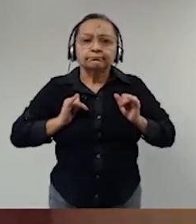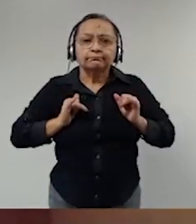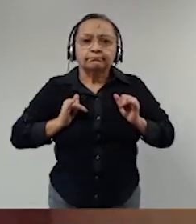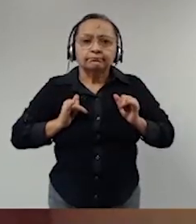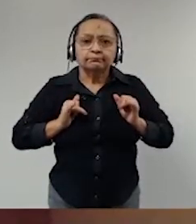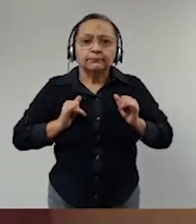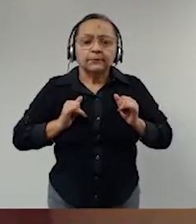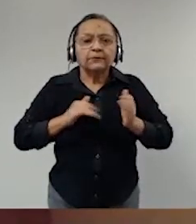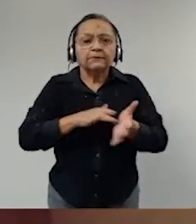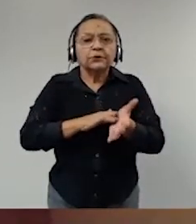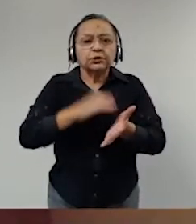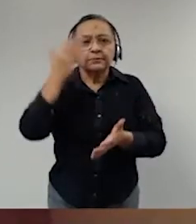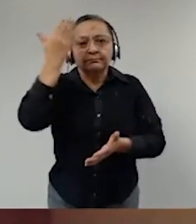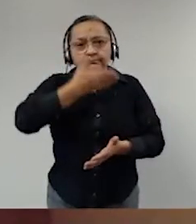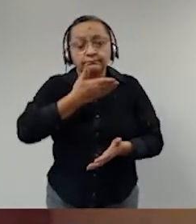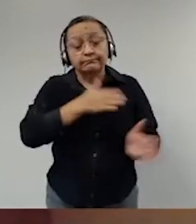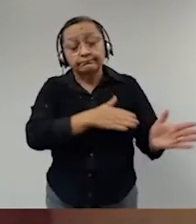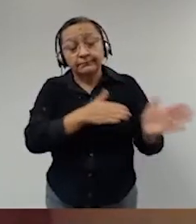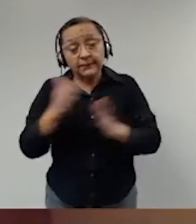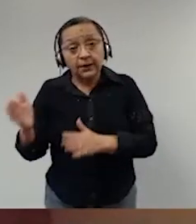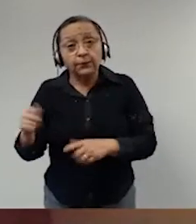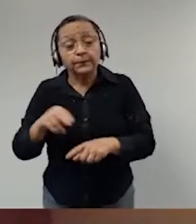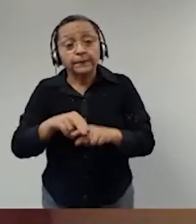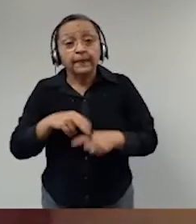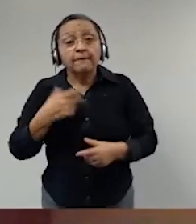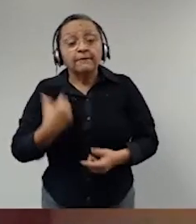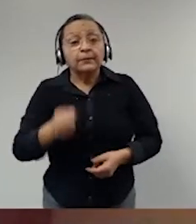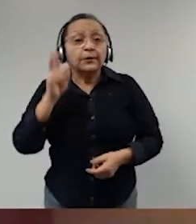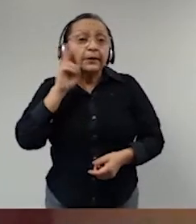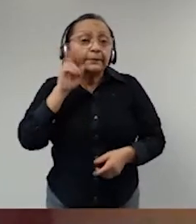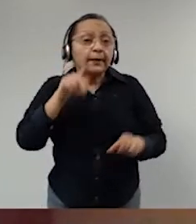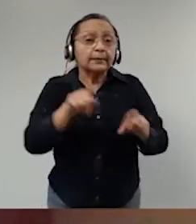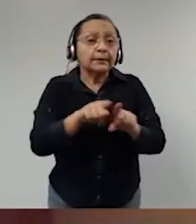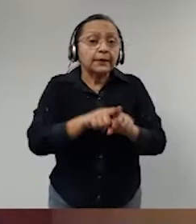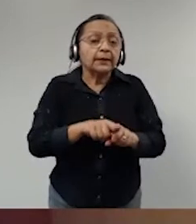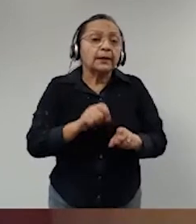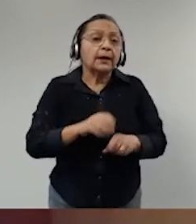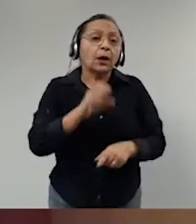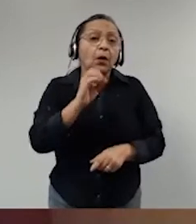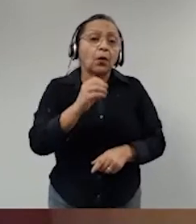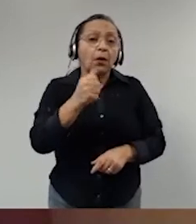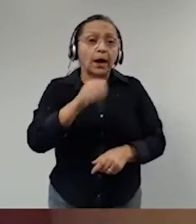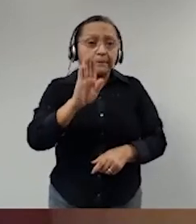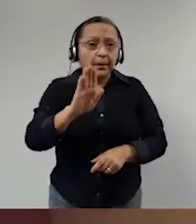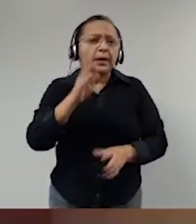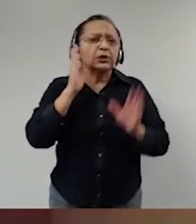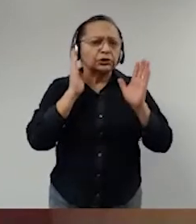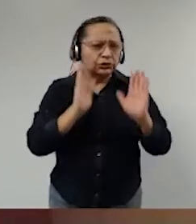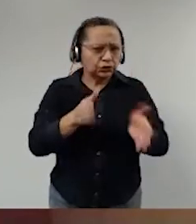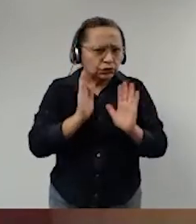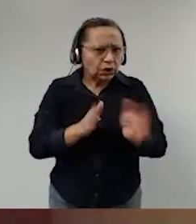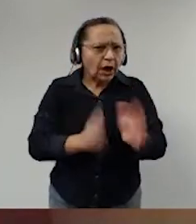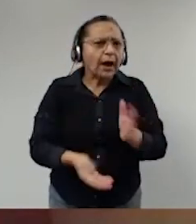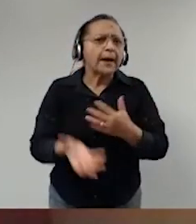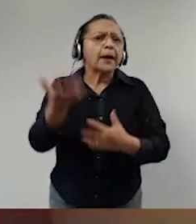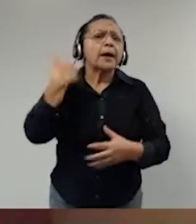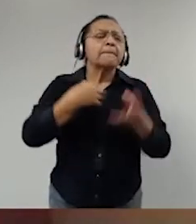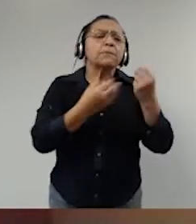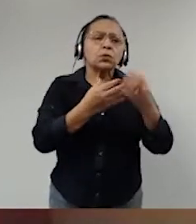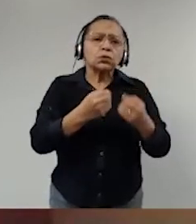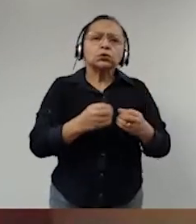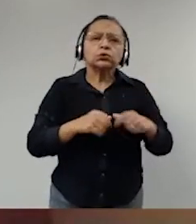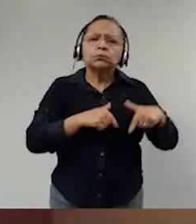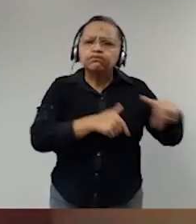E, dito isso, vamos lembrar também, como eu já disse aqui, que a OAB esteve na linha de frente de todas as grandes questões